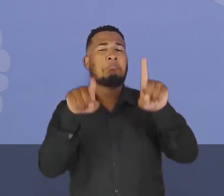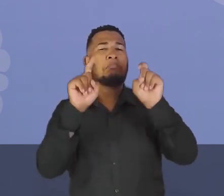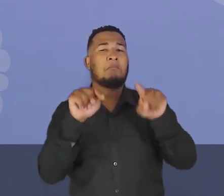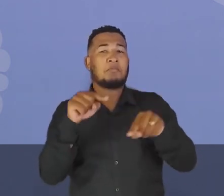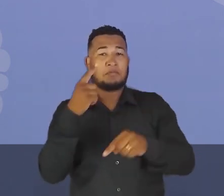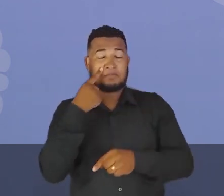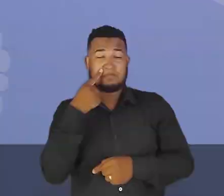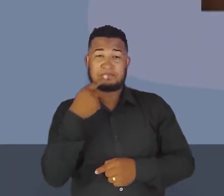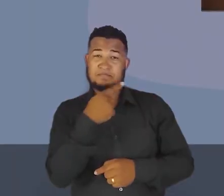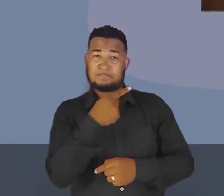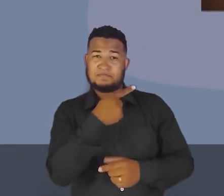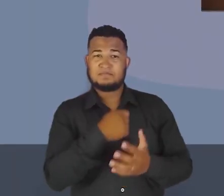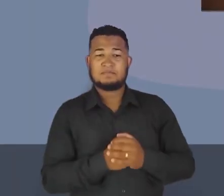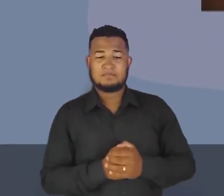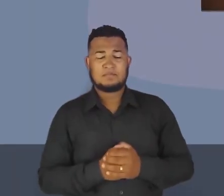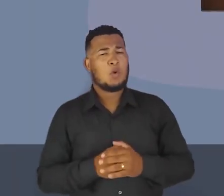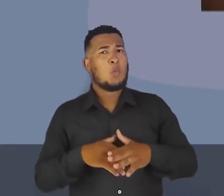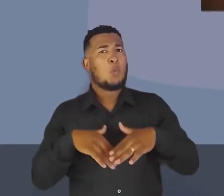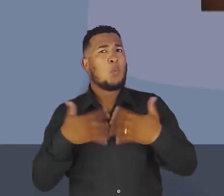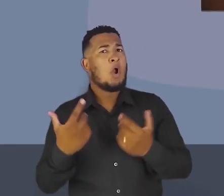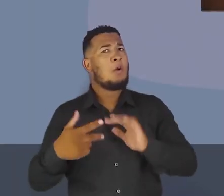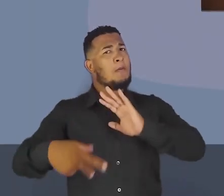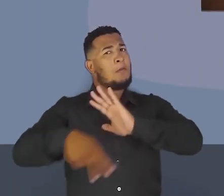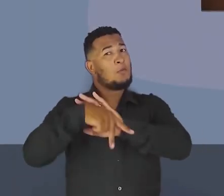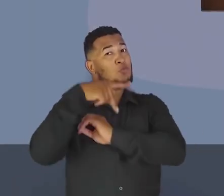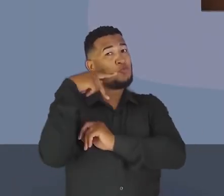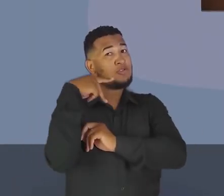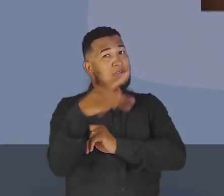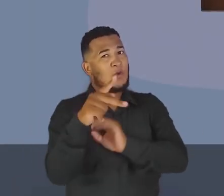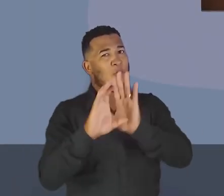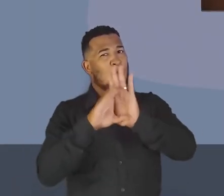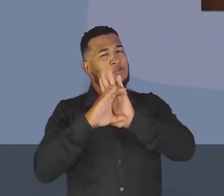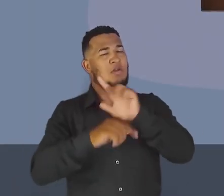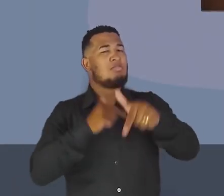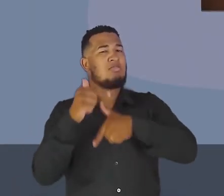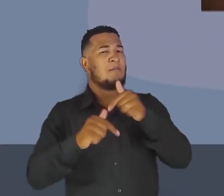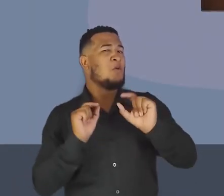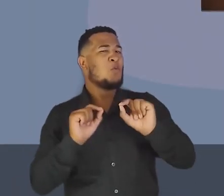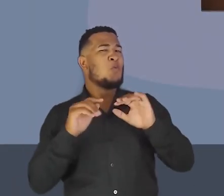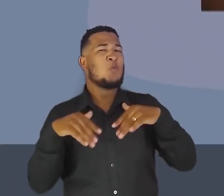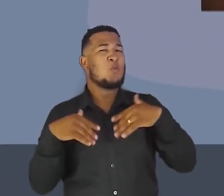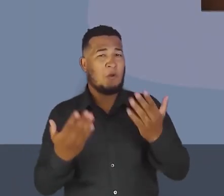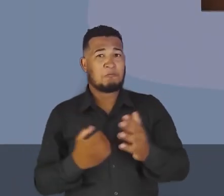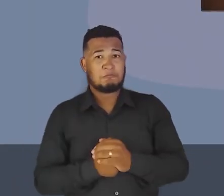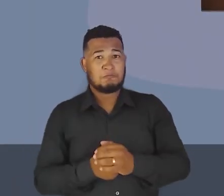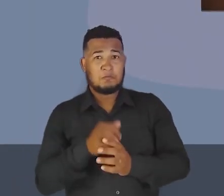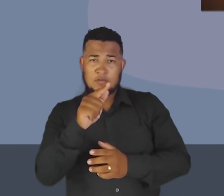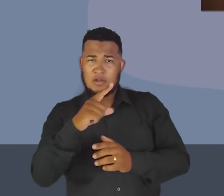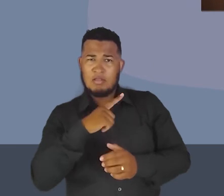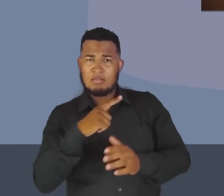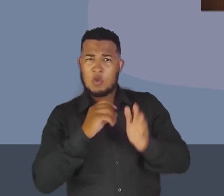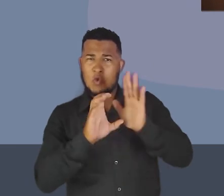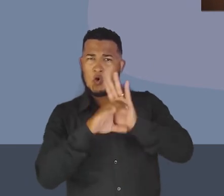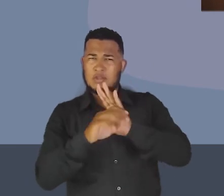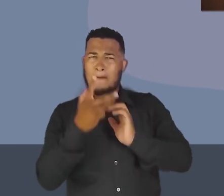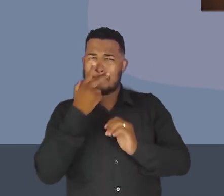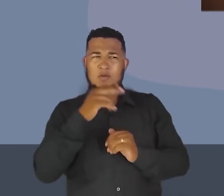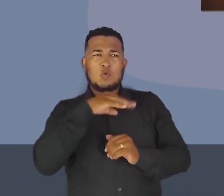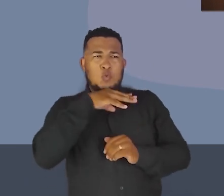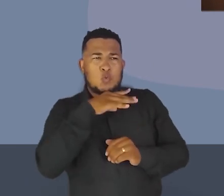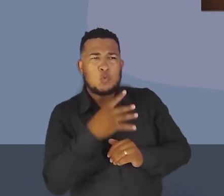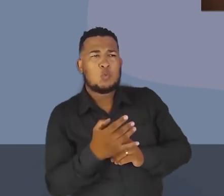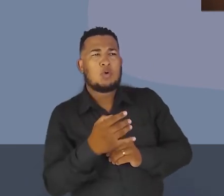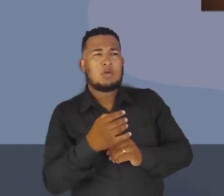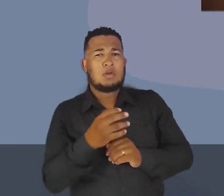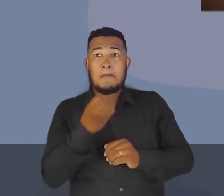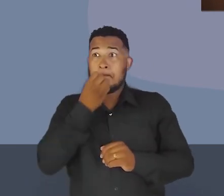para vocês. Qual é o seu conceito de trabalho? Você tem um conceito mais negativo,